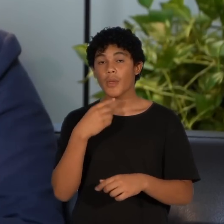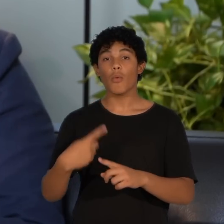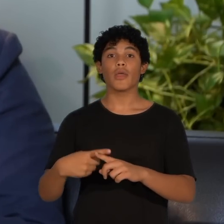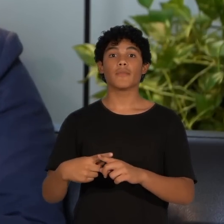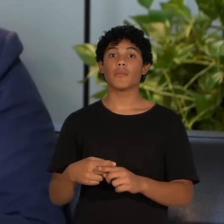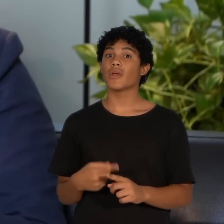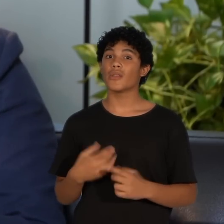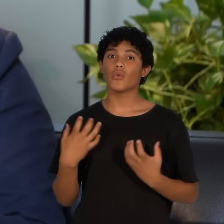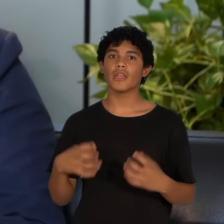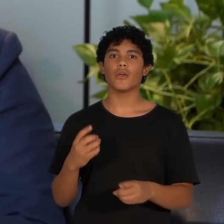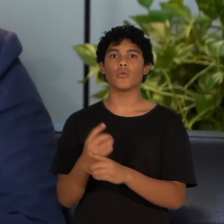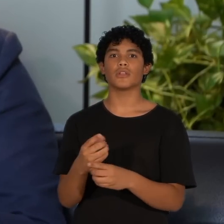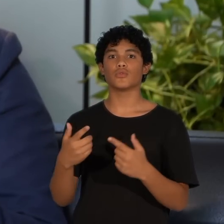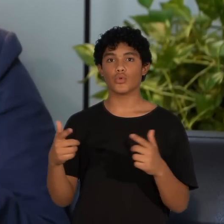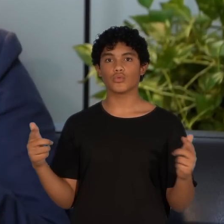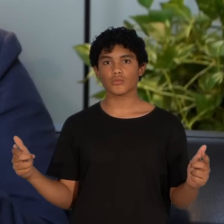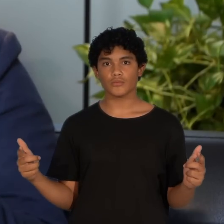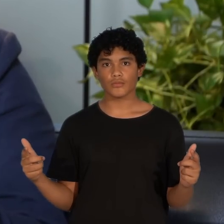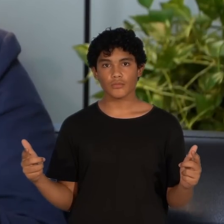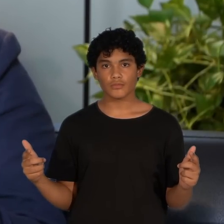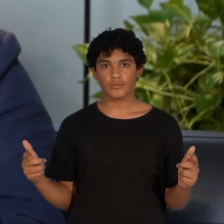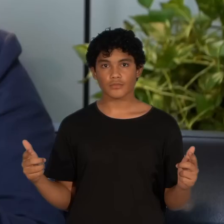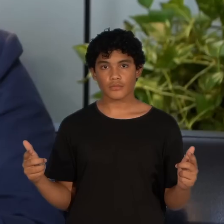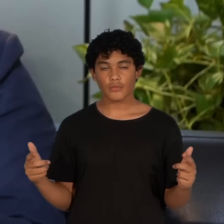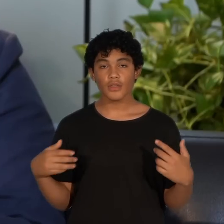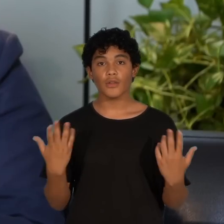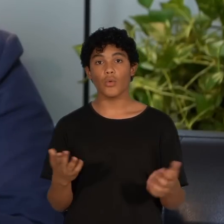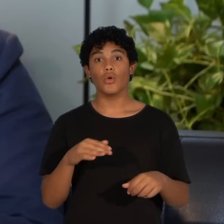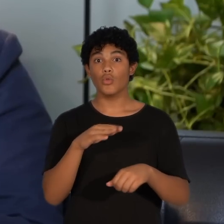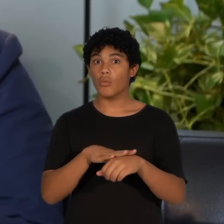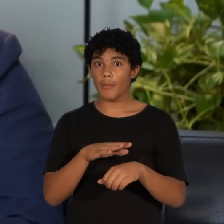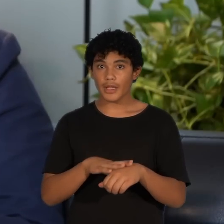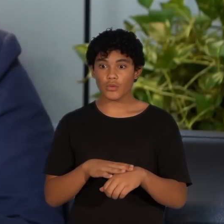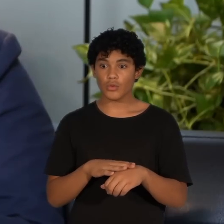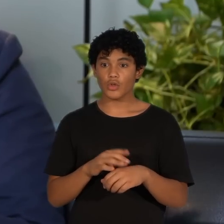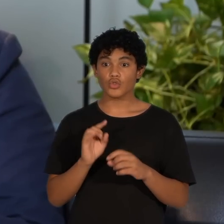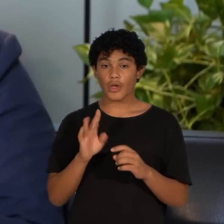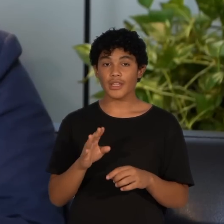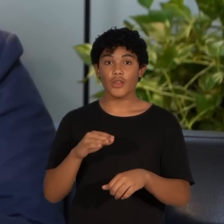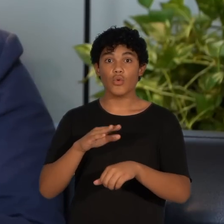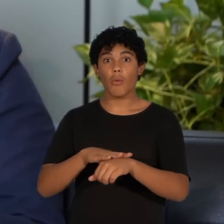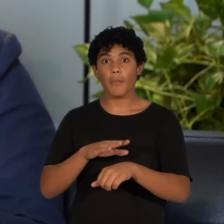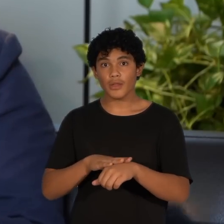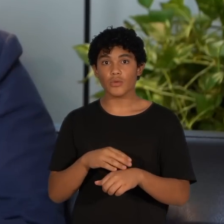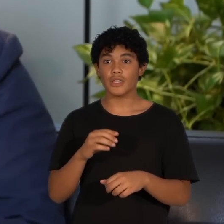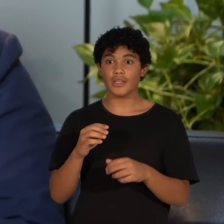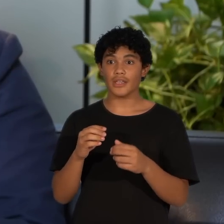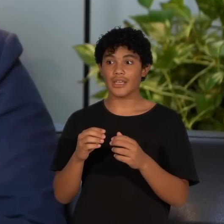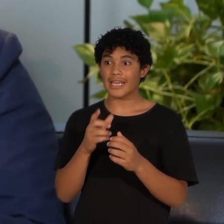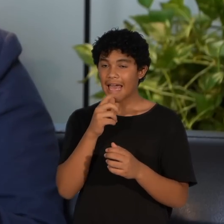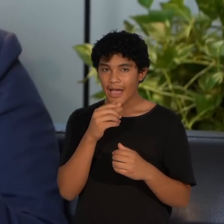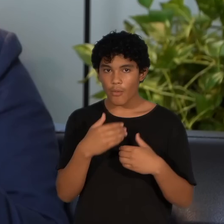ninguém. E ela deixa, quando ela tem um encontro com Cristo, quando o Salvador entra no coração dela e muda a vida dela, ela volta outra